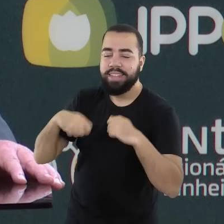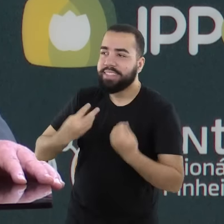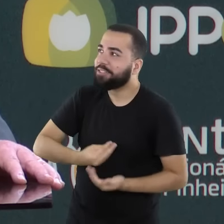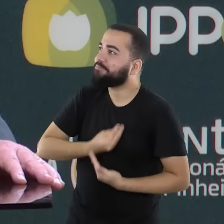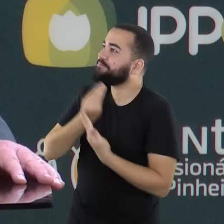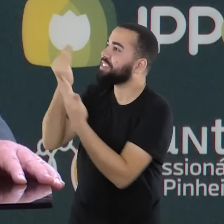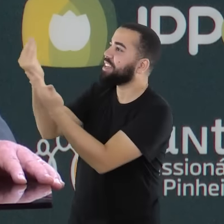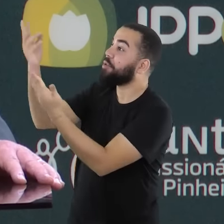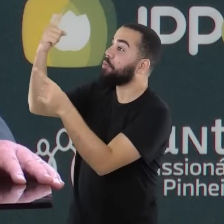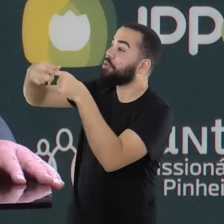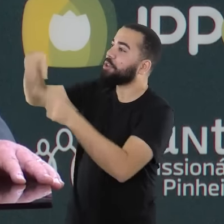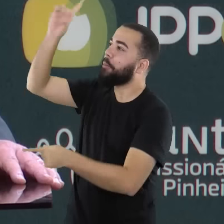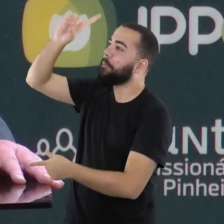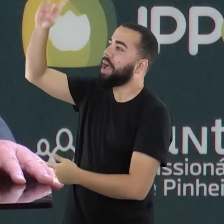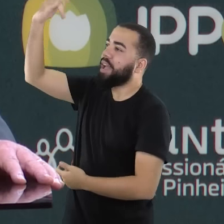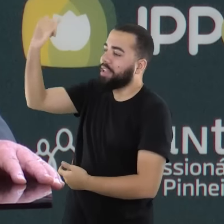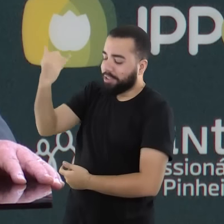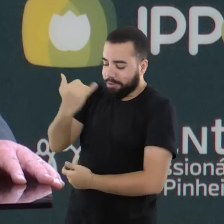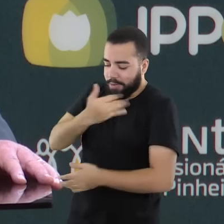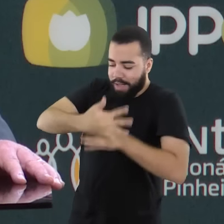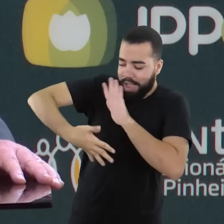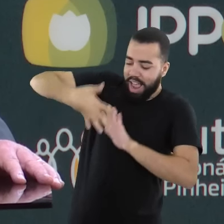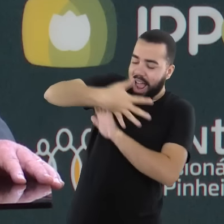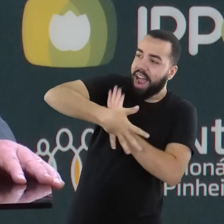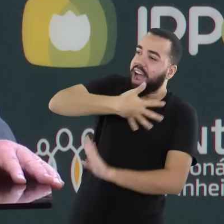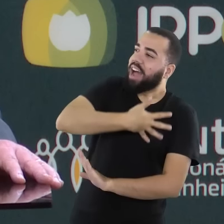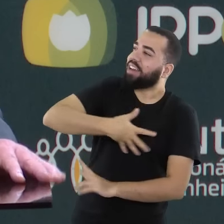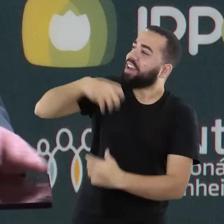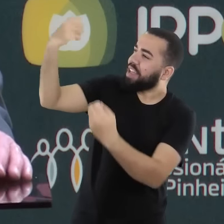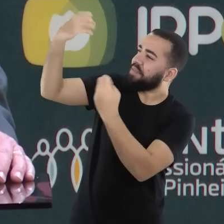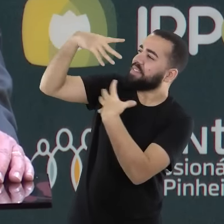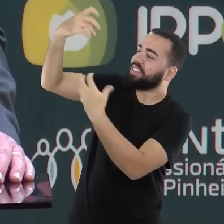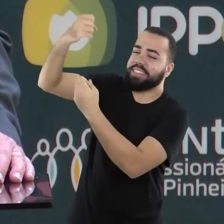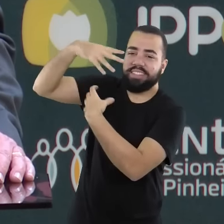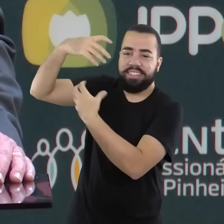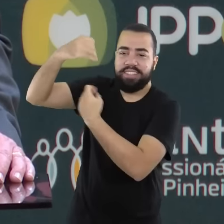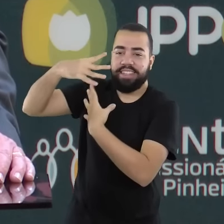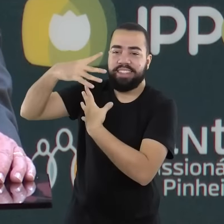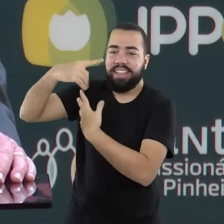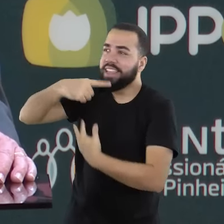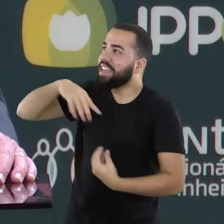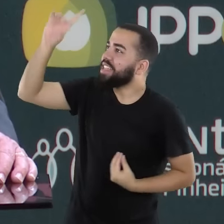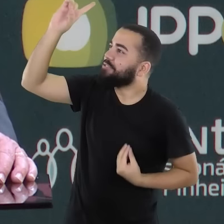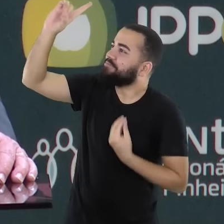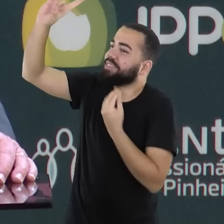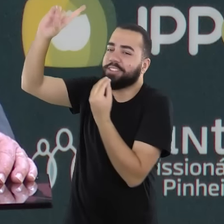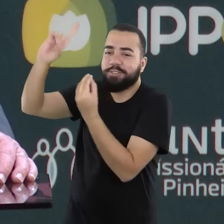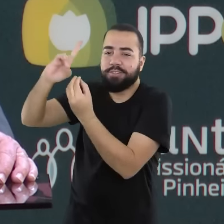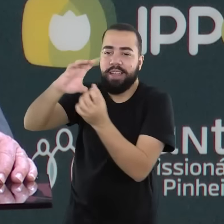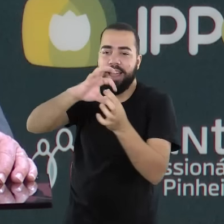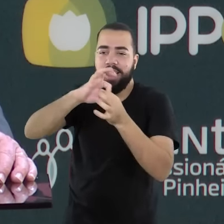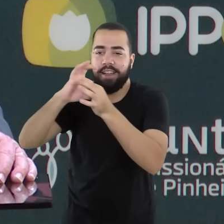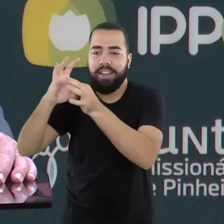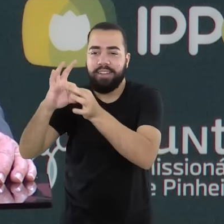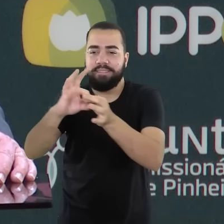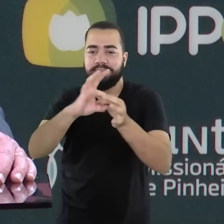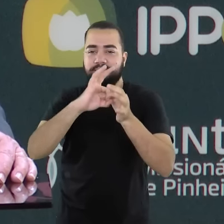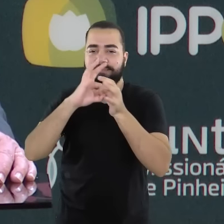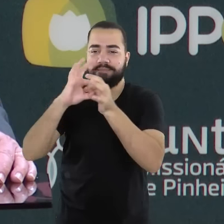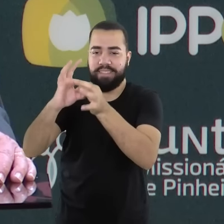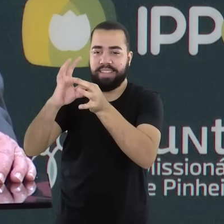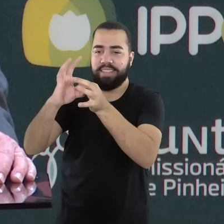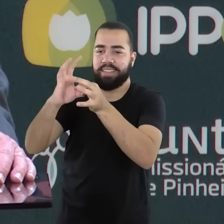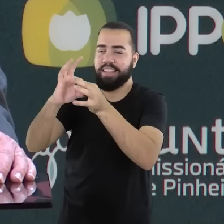para falar e ensinar. Ele me revela como a união com o próprio Deus, como a rendição